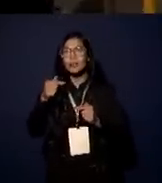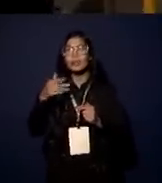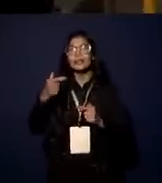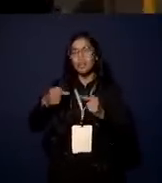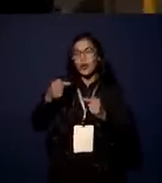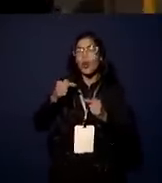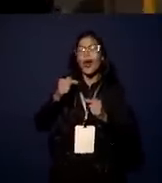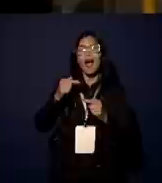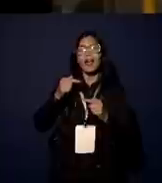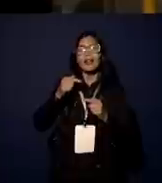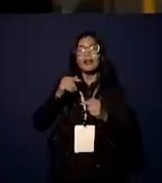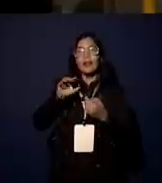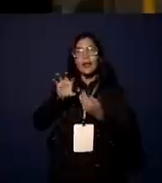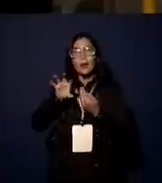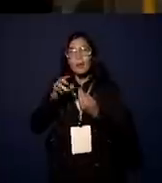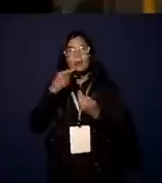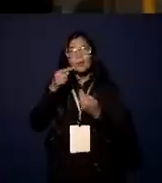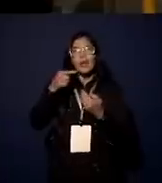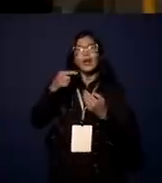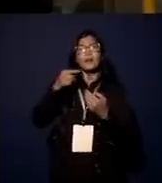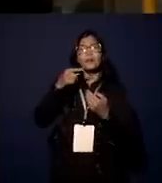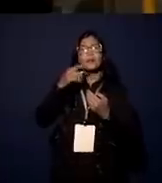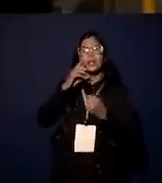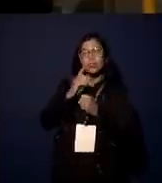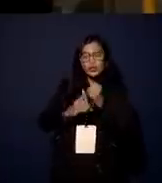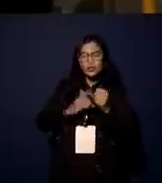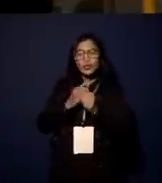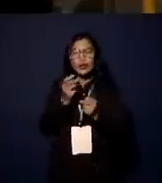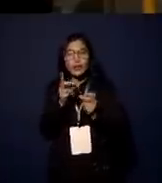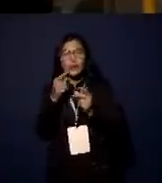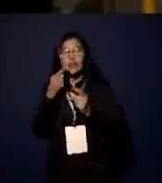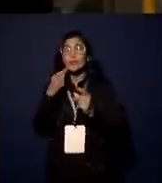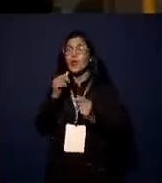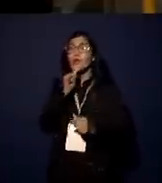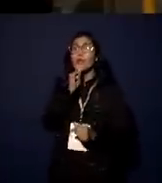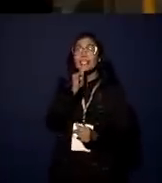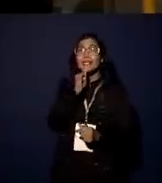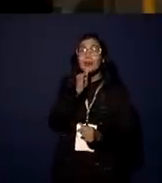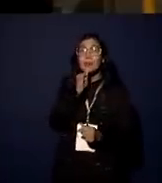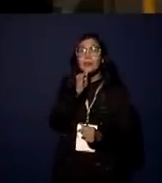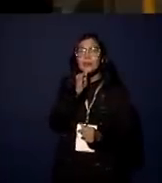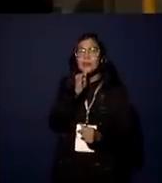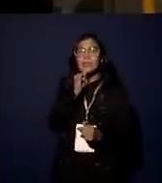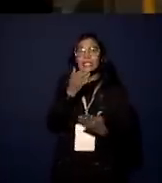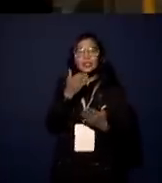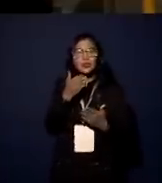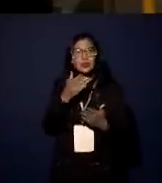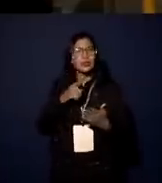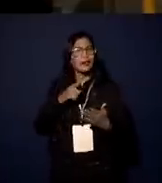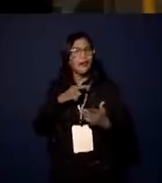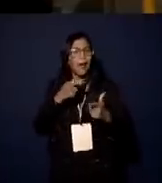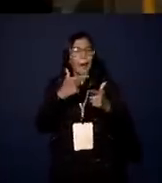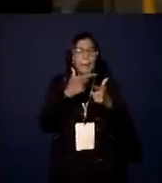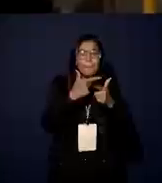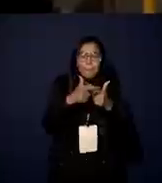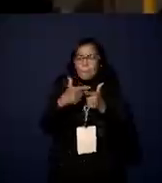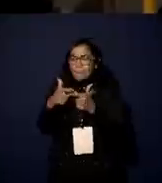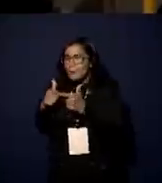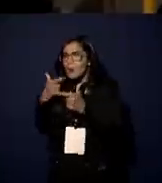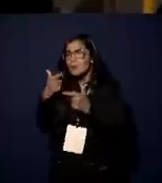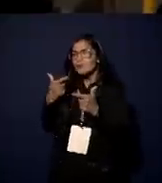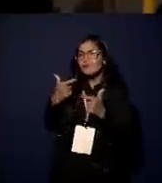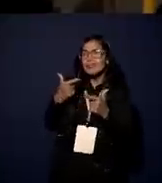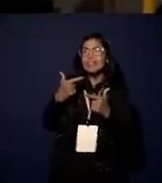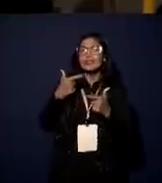será mais racional acho que é um grande exemplo aqui do que gera de problema você